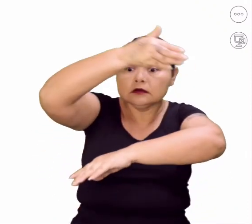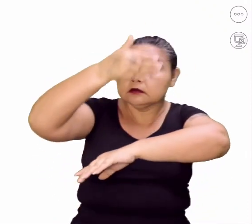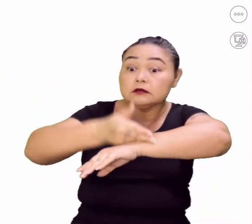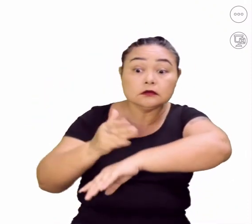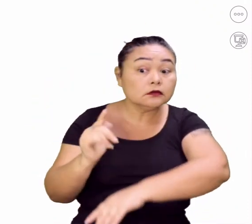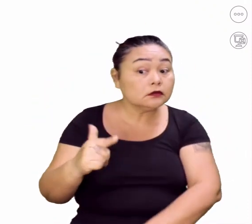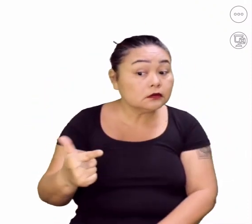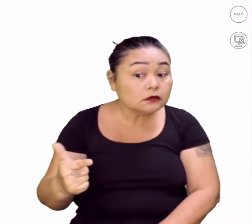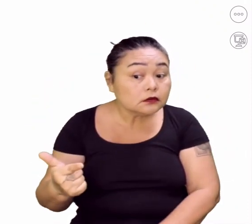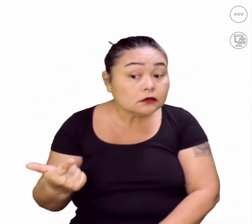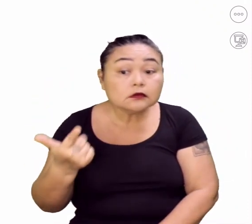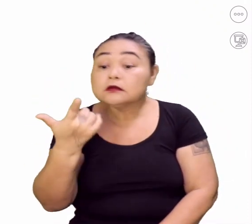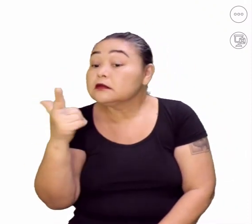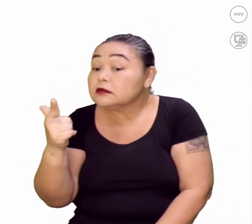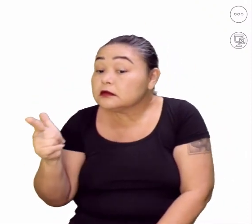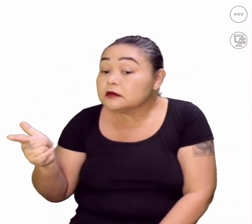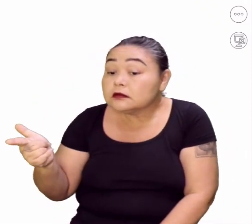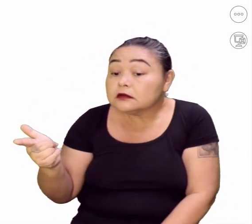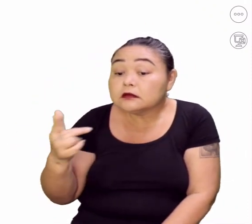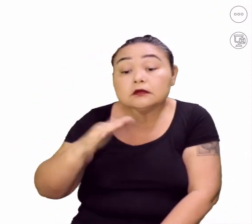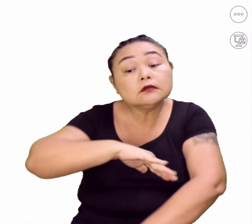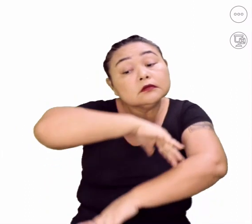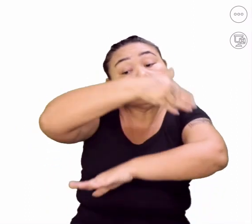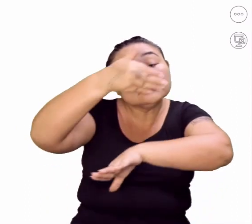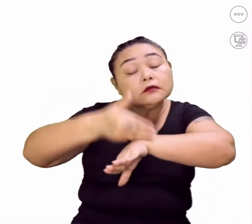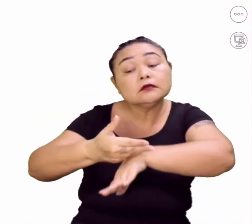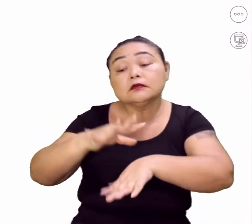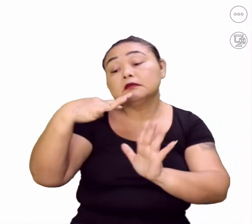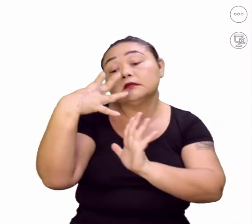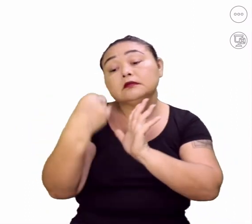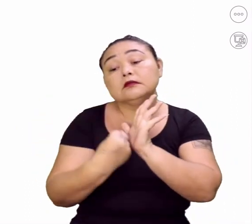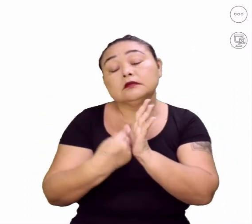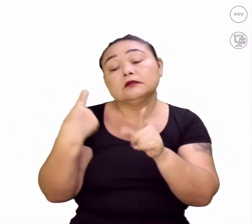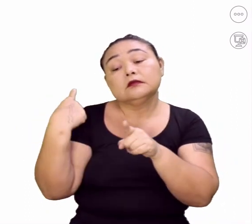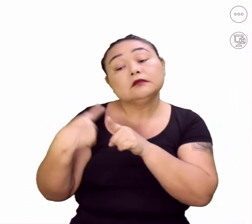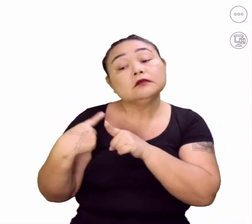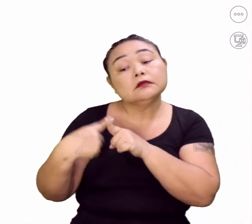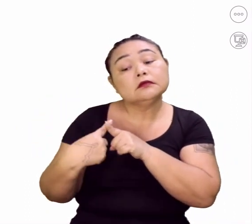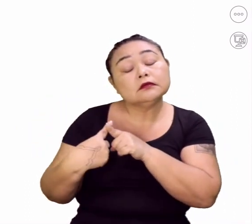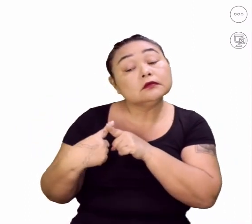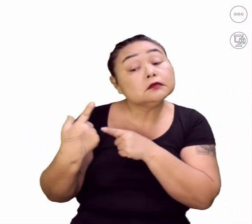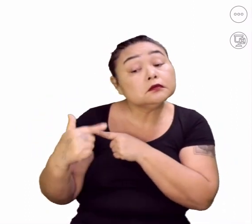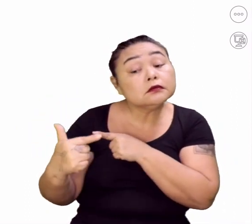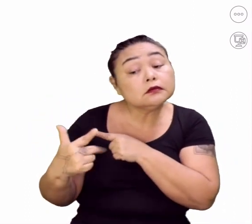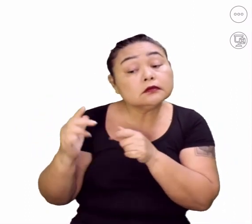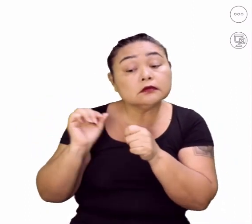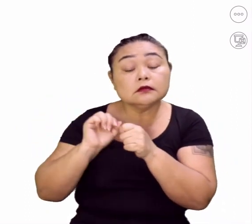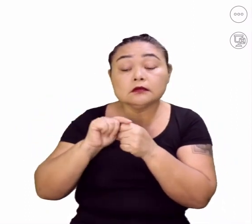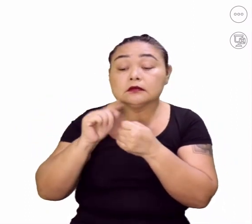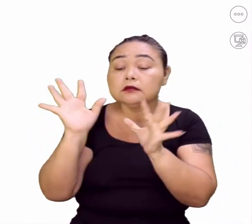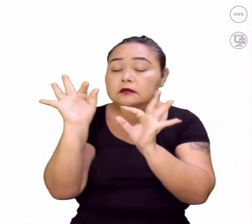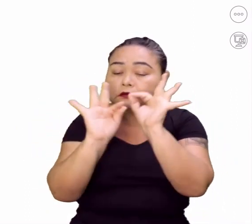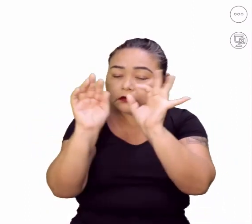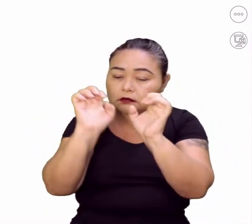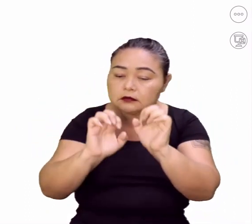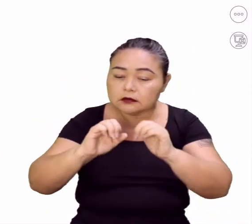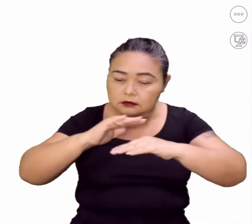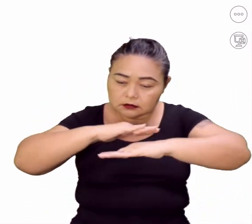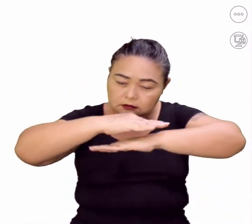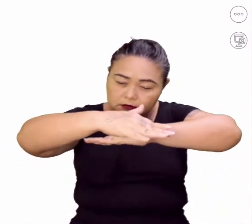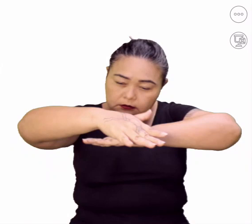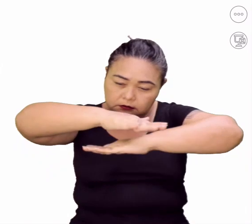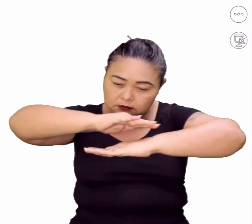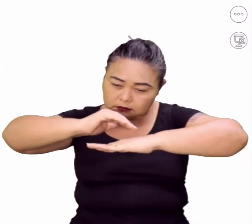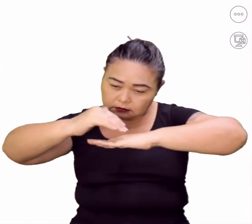Uhum. Por que a gente não observa montanhas nesse relevo da Amazônia? Porque quando falamos da estrutura geológica